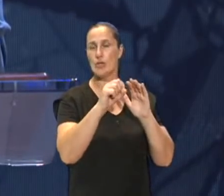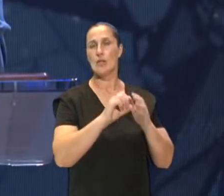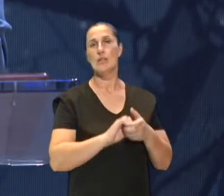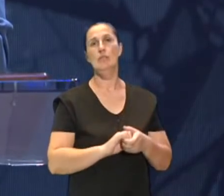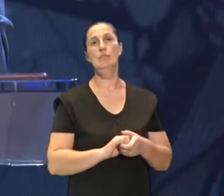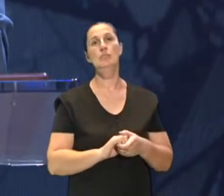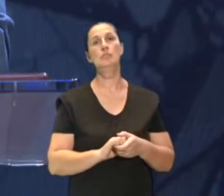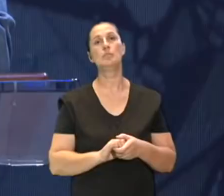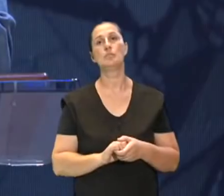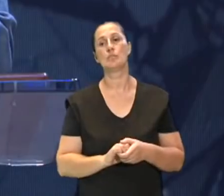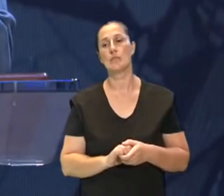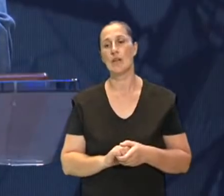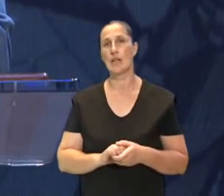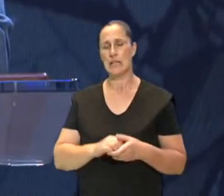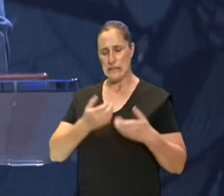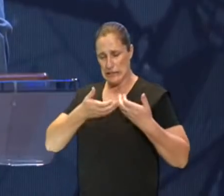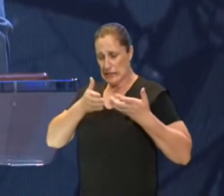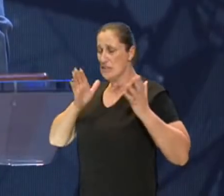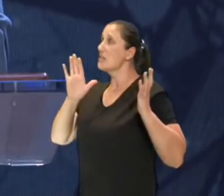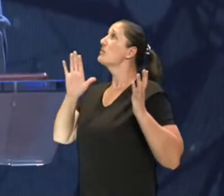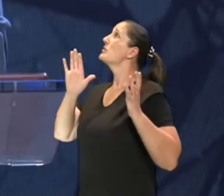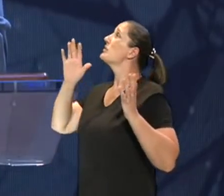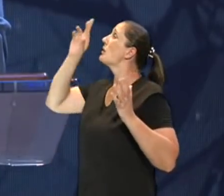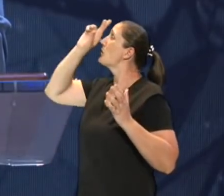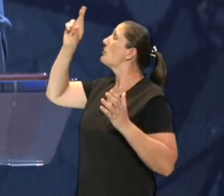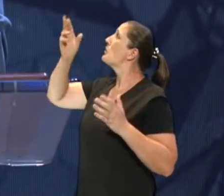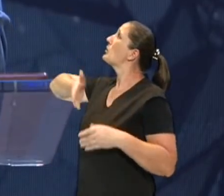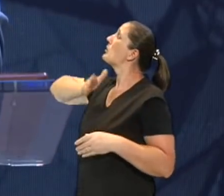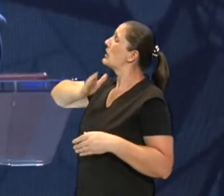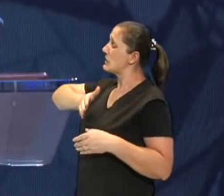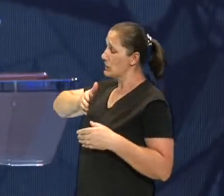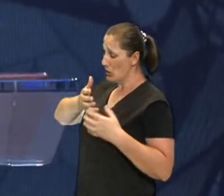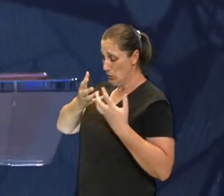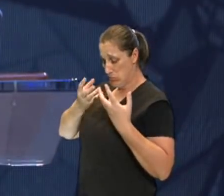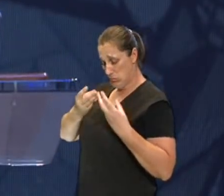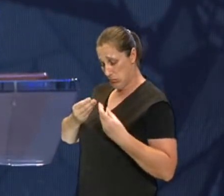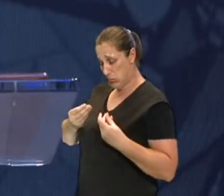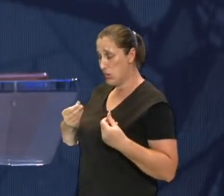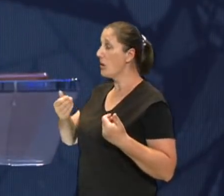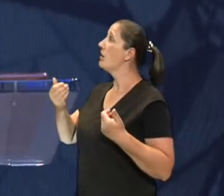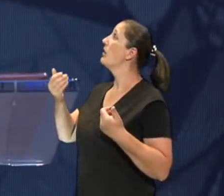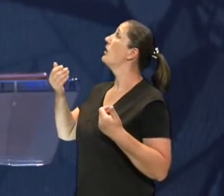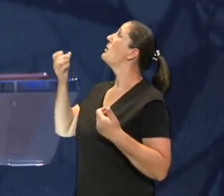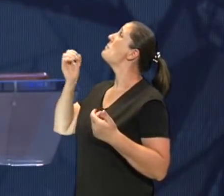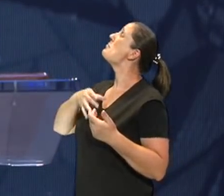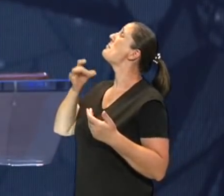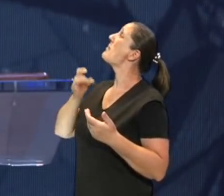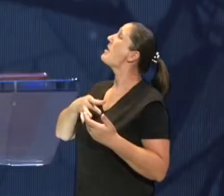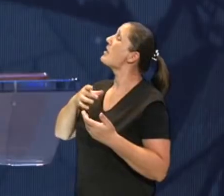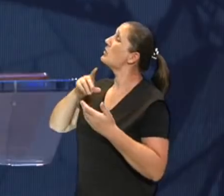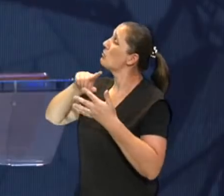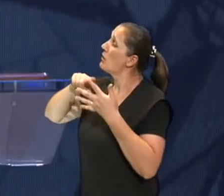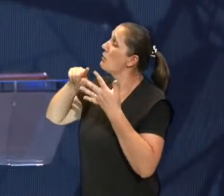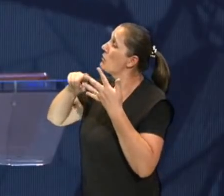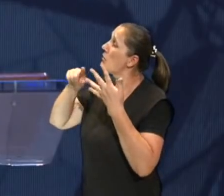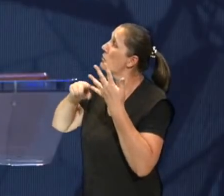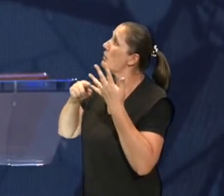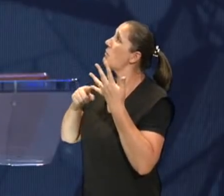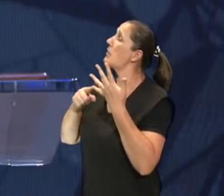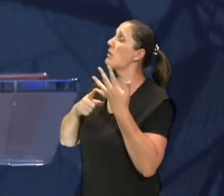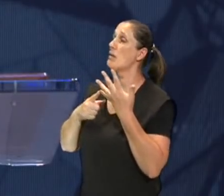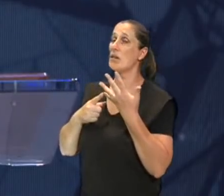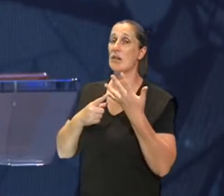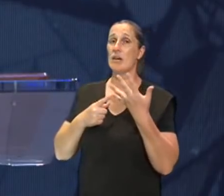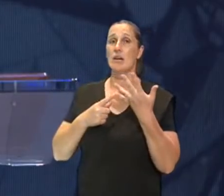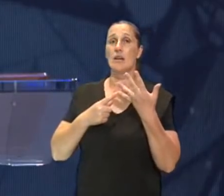diante de Deus, ele diz: Senhor, meu coração está assim, minha alma está desse jeito, os meus medos são esses. E à medida